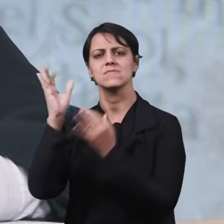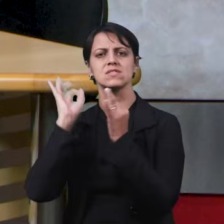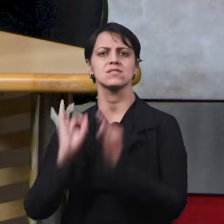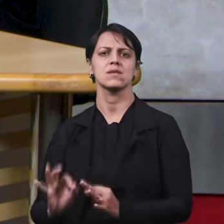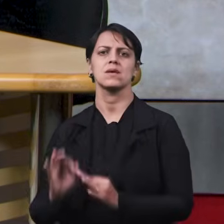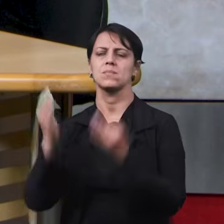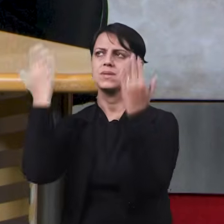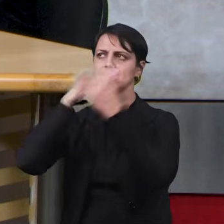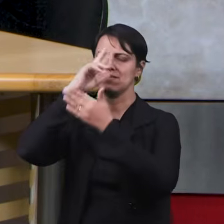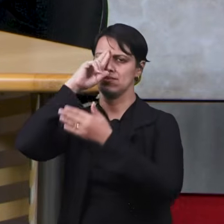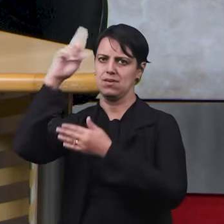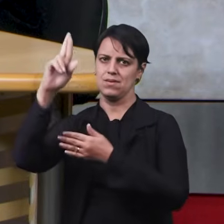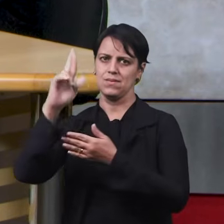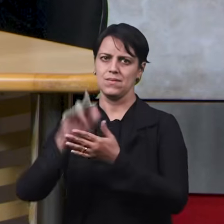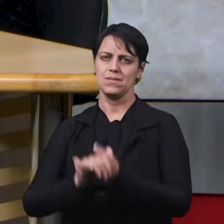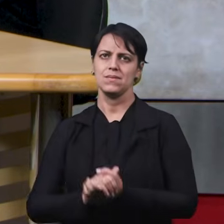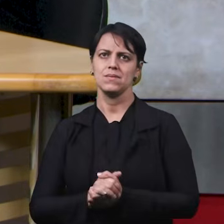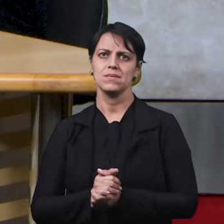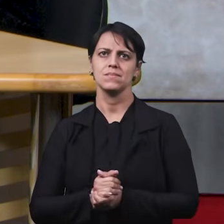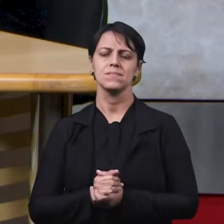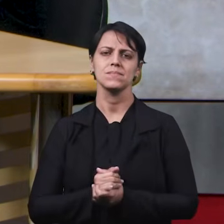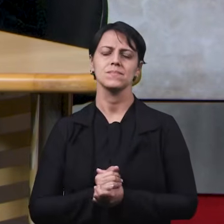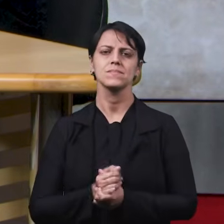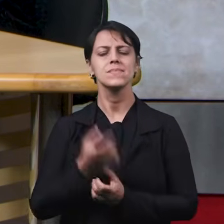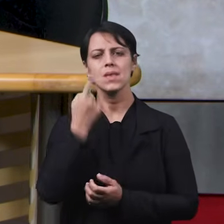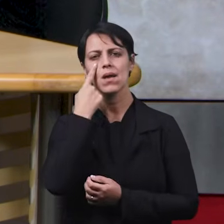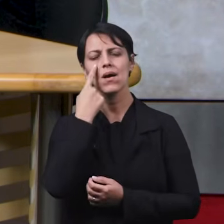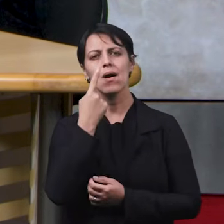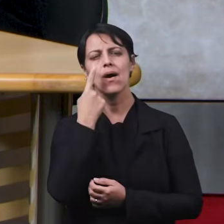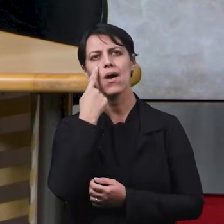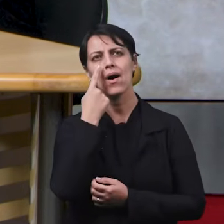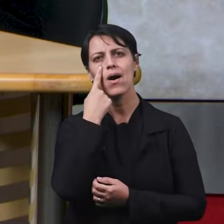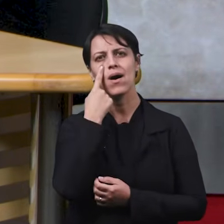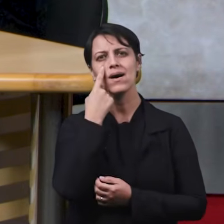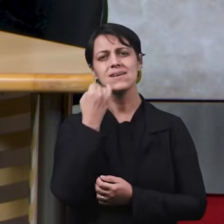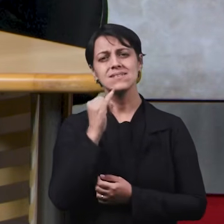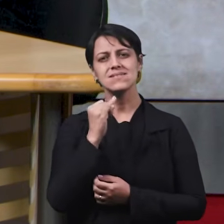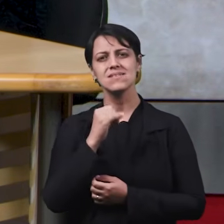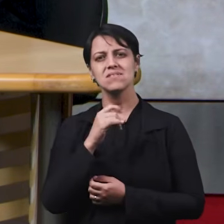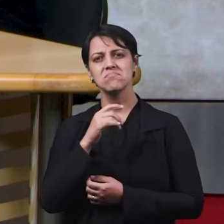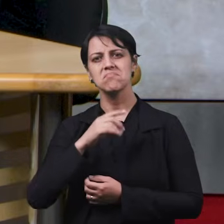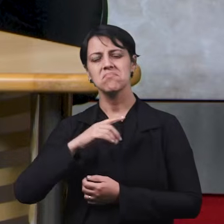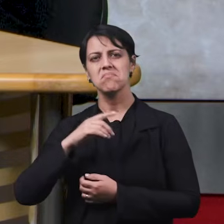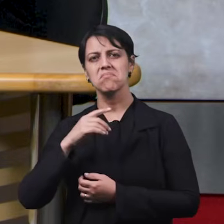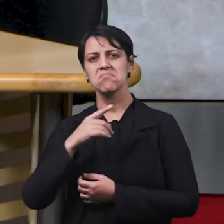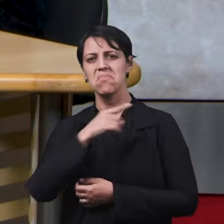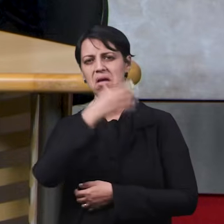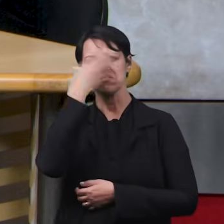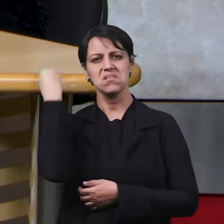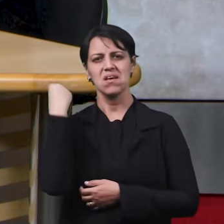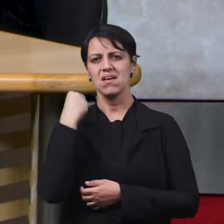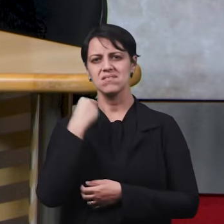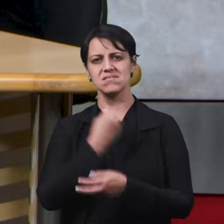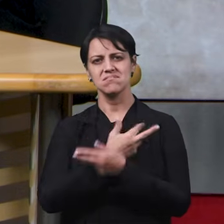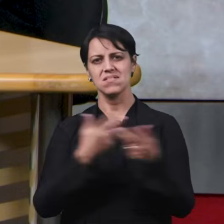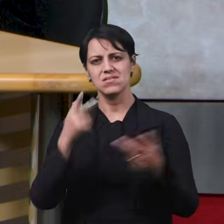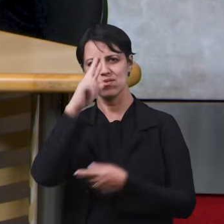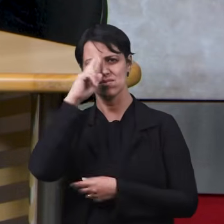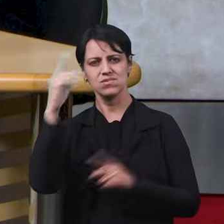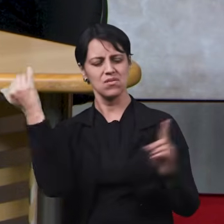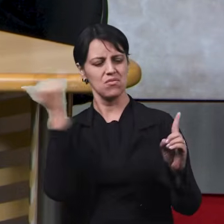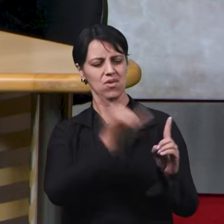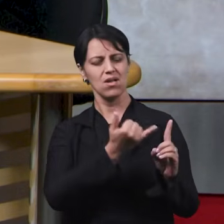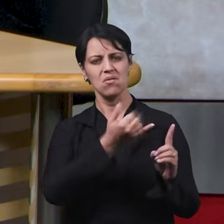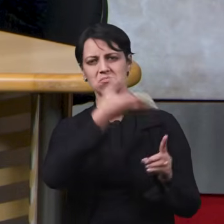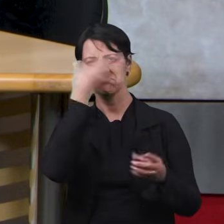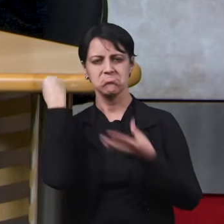Senhor. Observa, se ele esquece o que Deus já havia orientado, o caminho direcionado, a